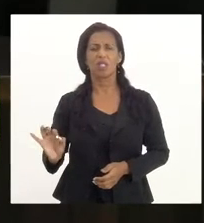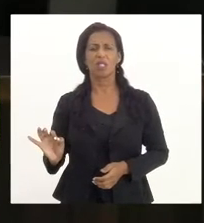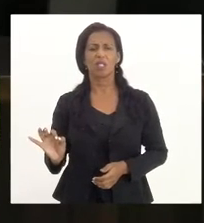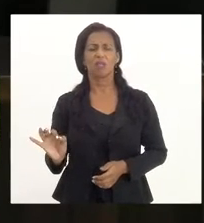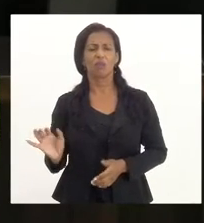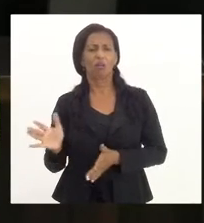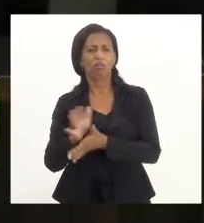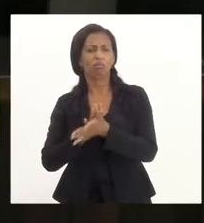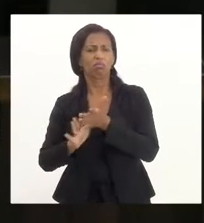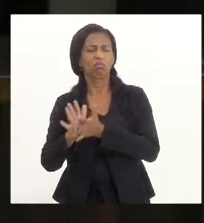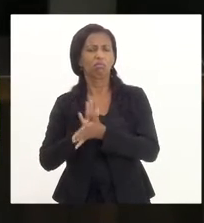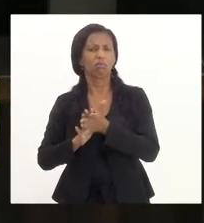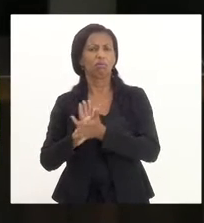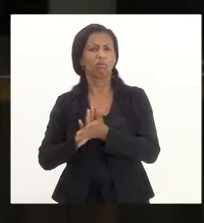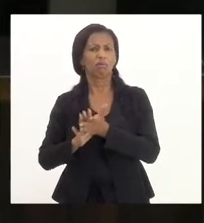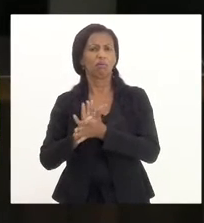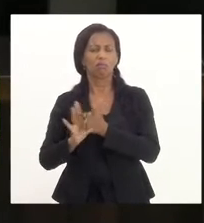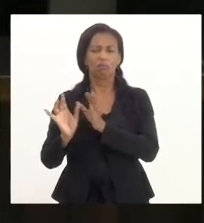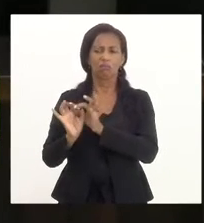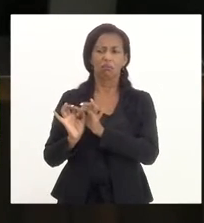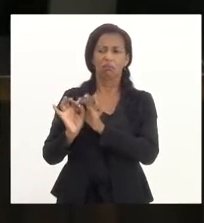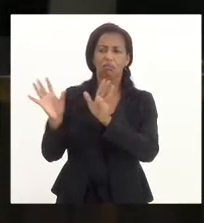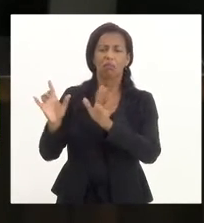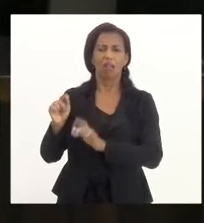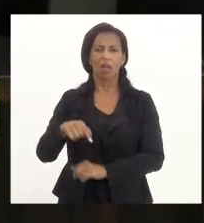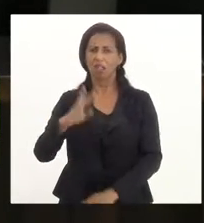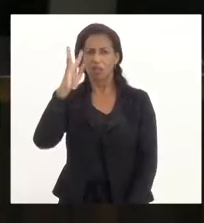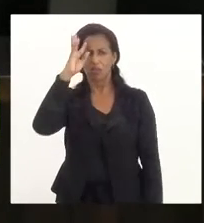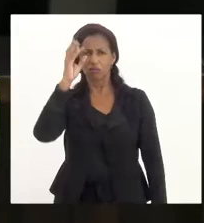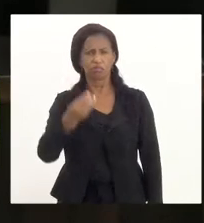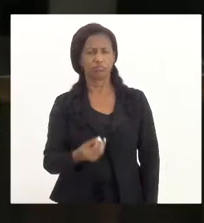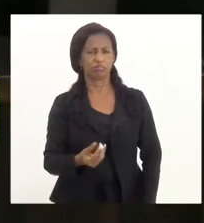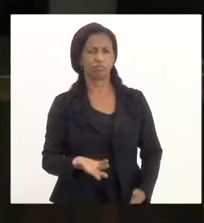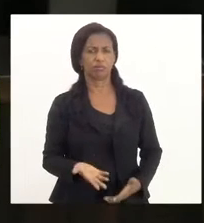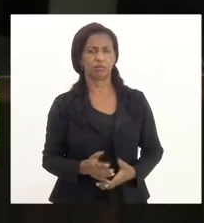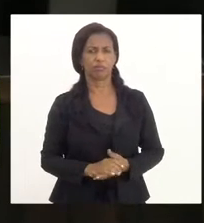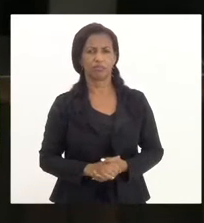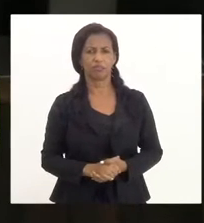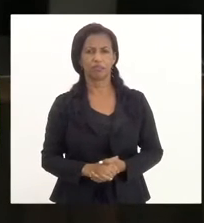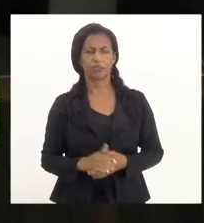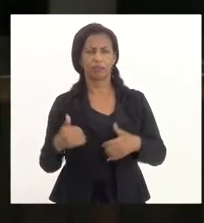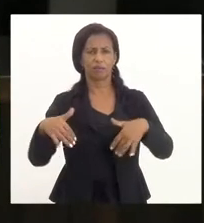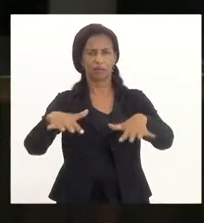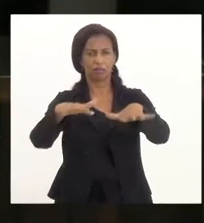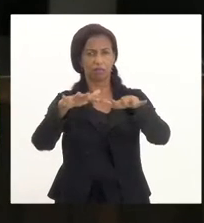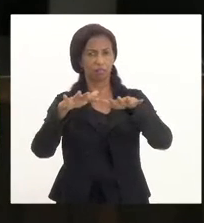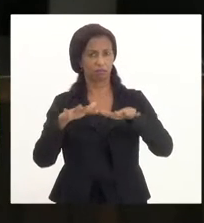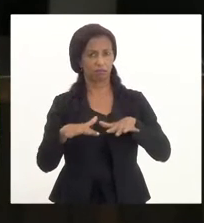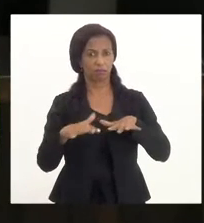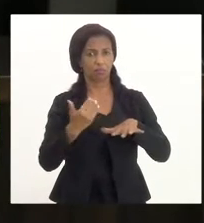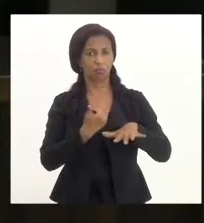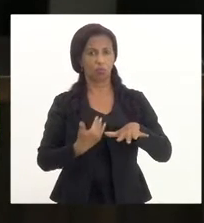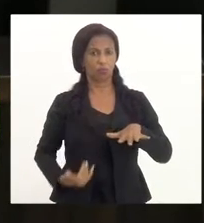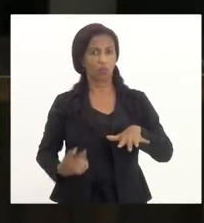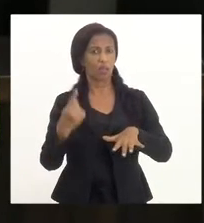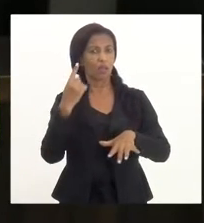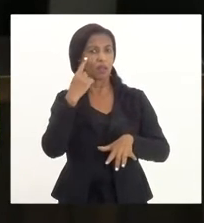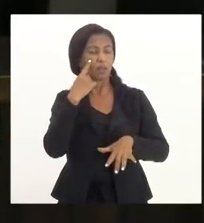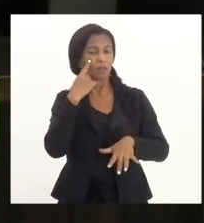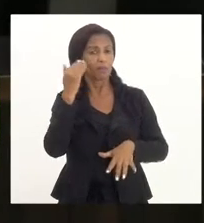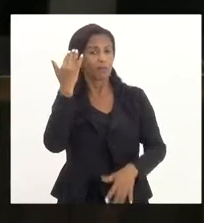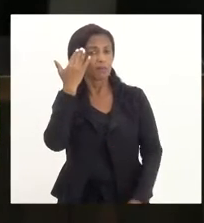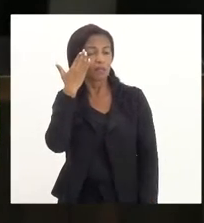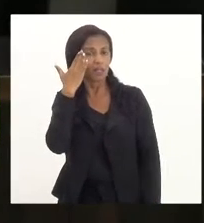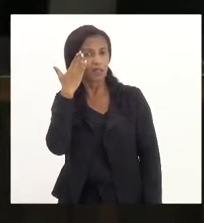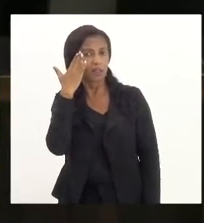deliberativo aqui não se decide audiência pública é para ouvir